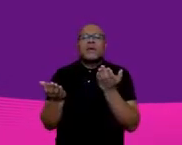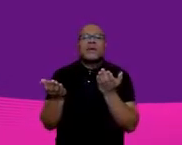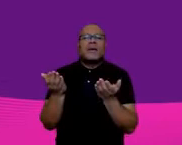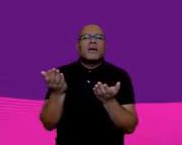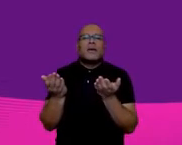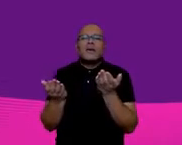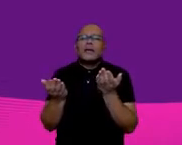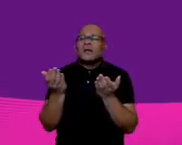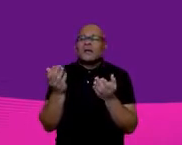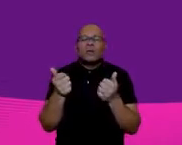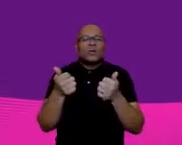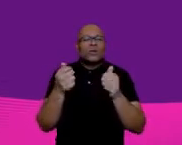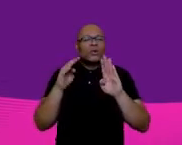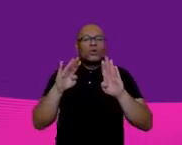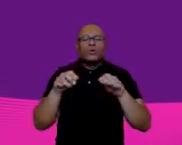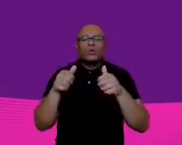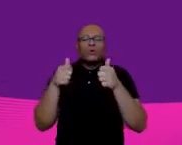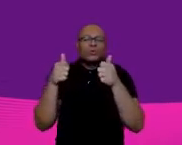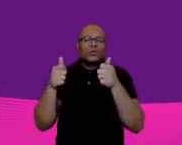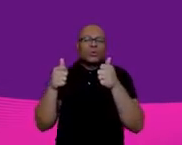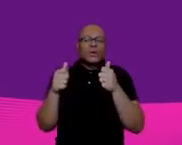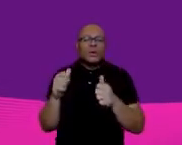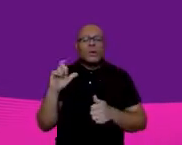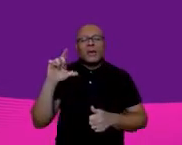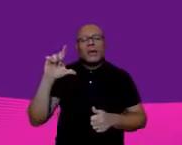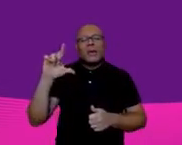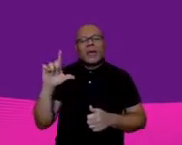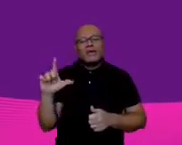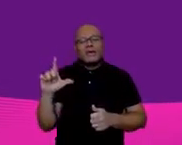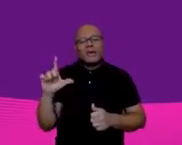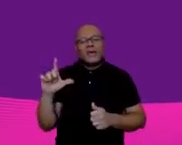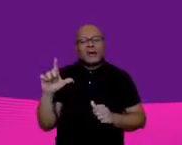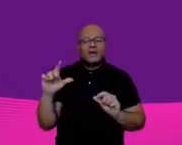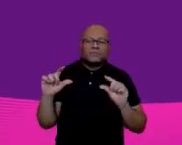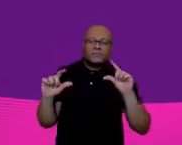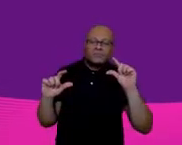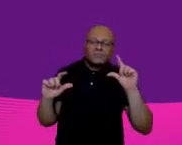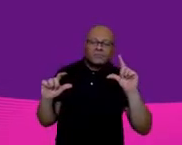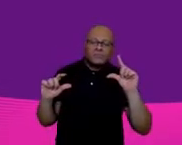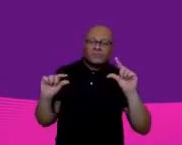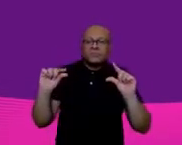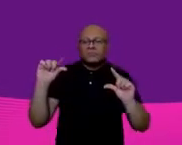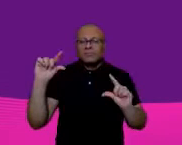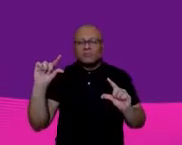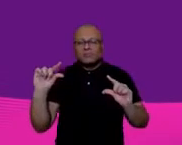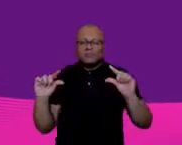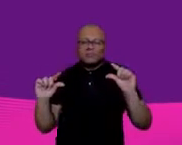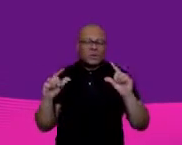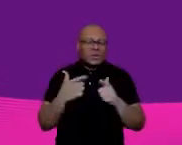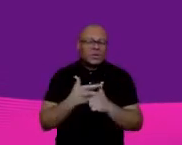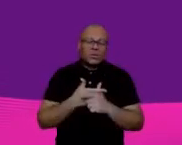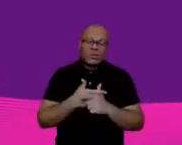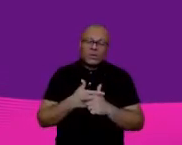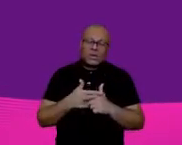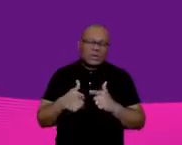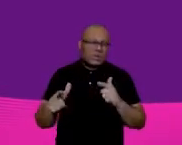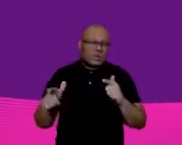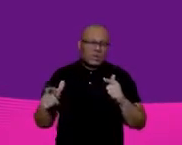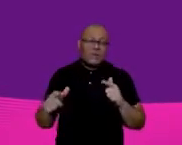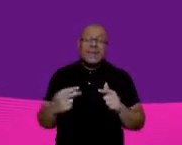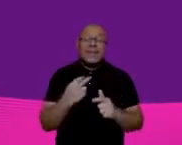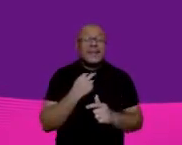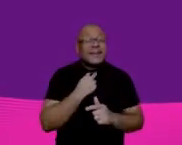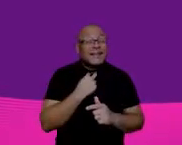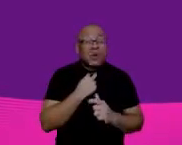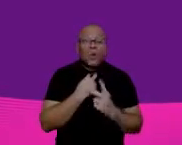bem se o lado lateral tiver meio milímetro a mais que o lado medial, mas não podemos superar 2, porque do